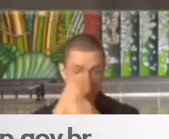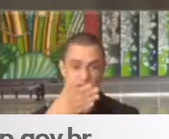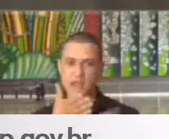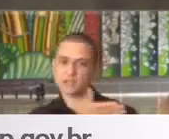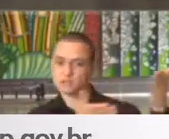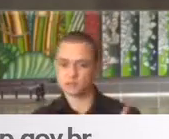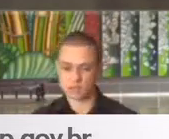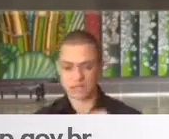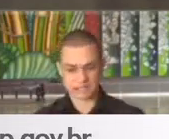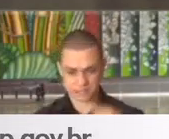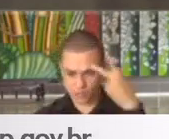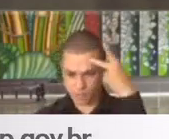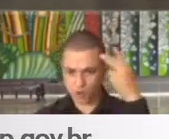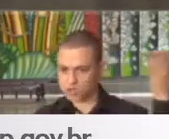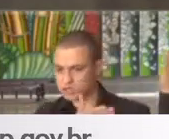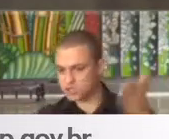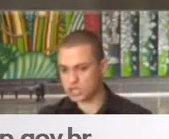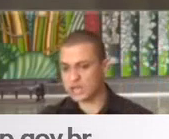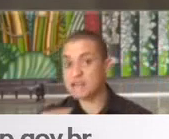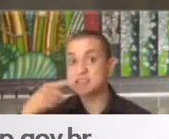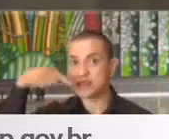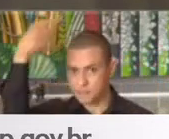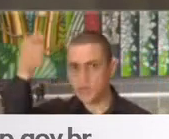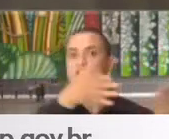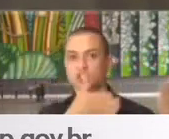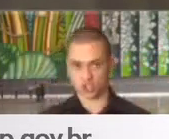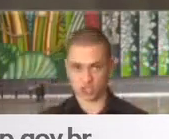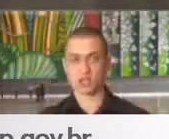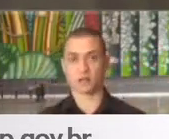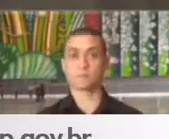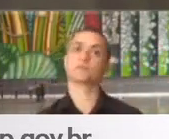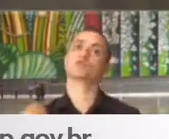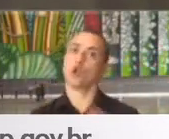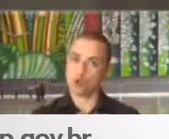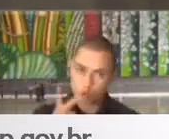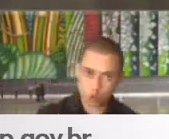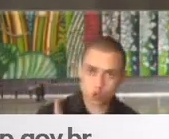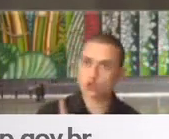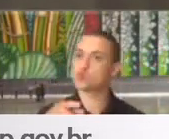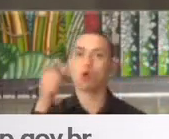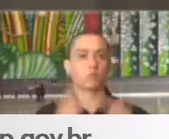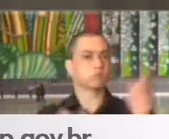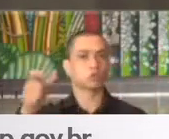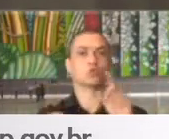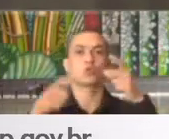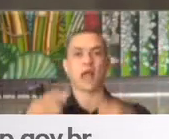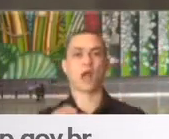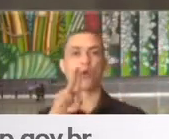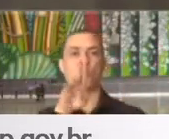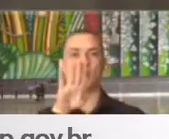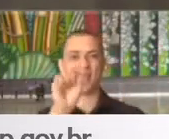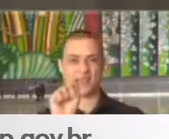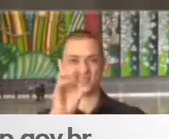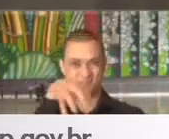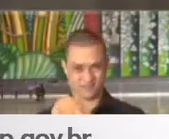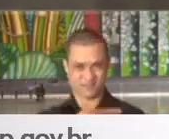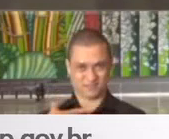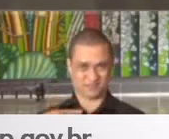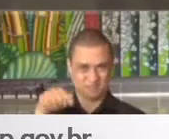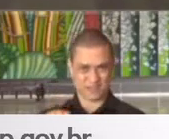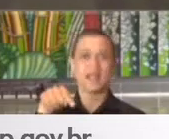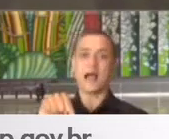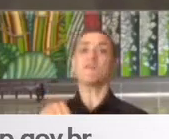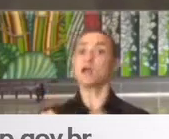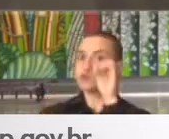chegar aqui na cidade na semana que vem. Então vamos continuar a testar em todas as UBSs e já estamos nos preparando